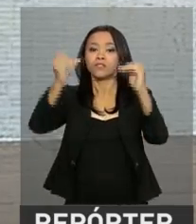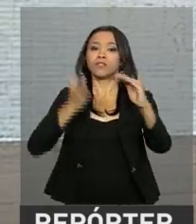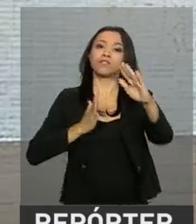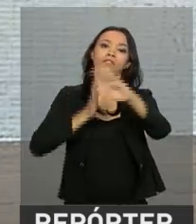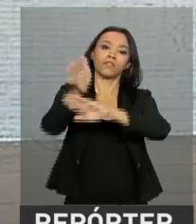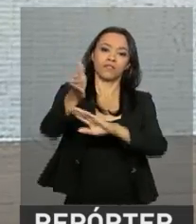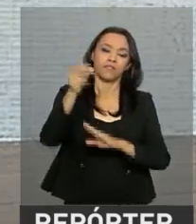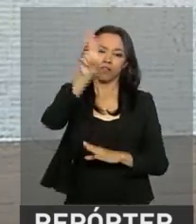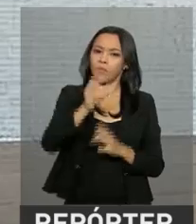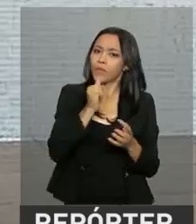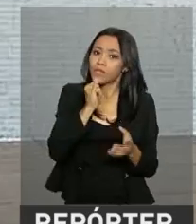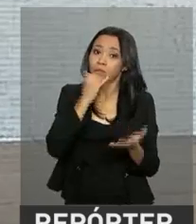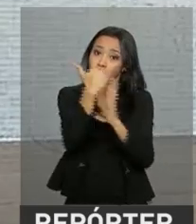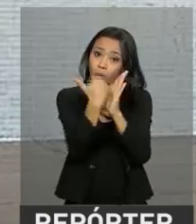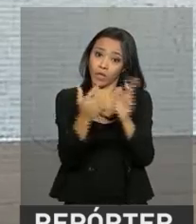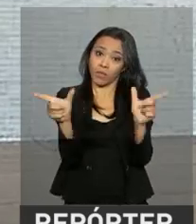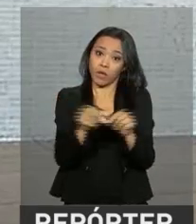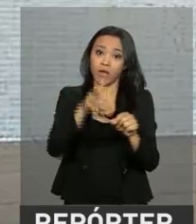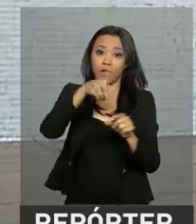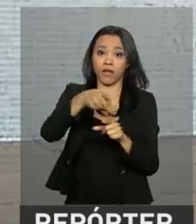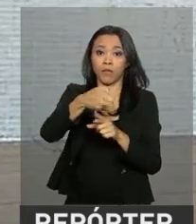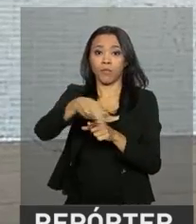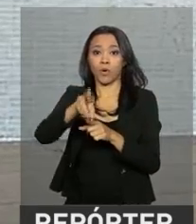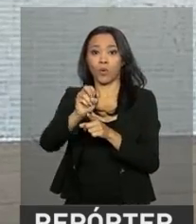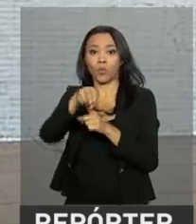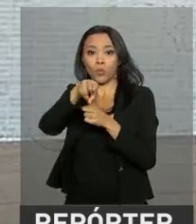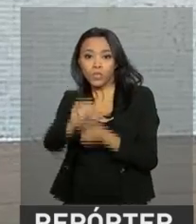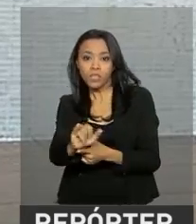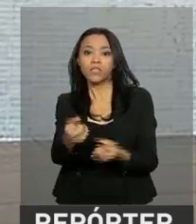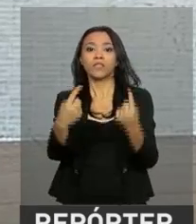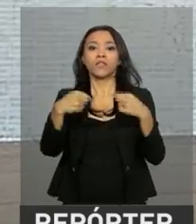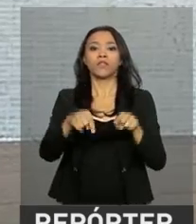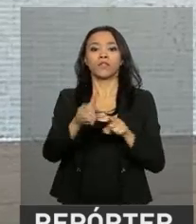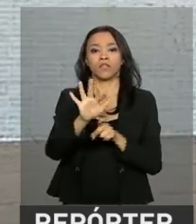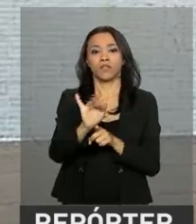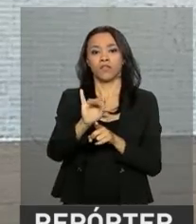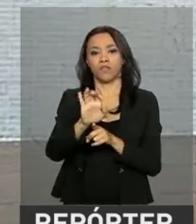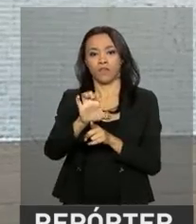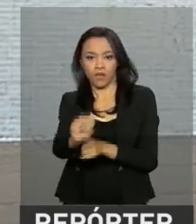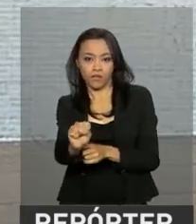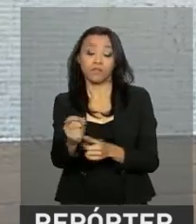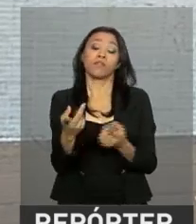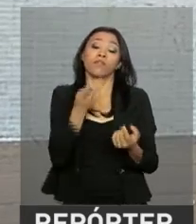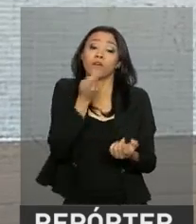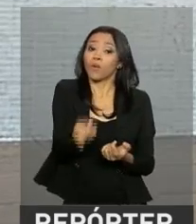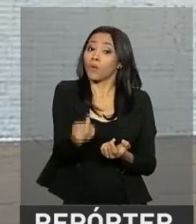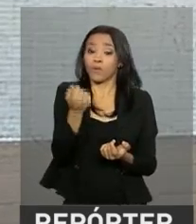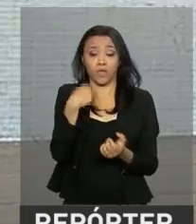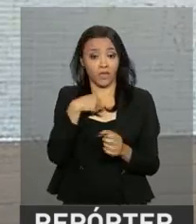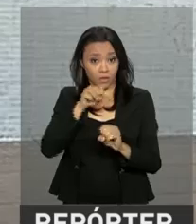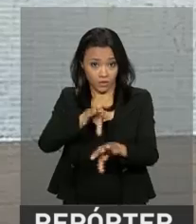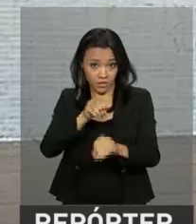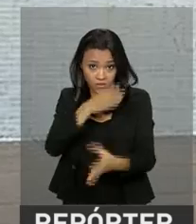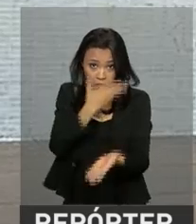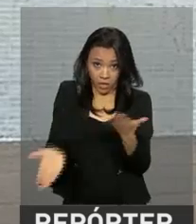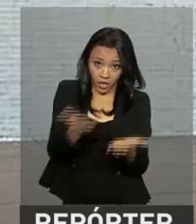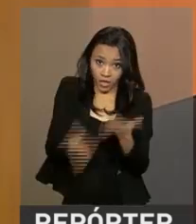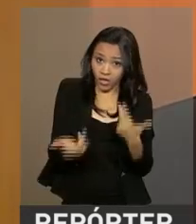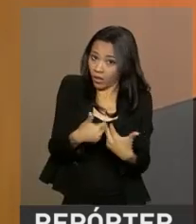meio de programas como o ProUni e o fiéis o ministro reforçou que a educação não terá